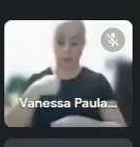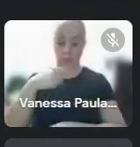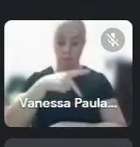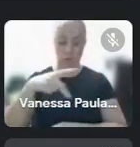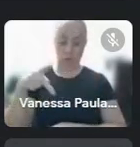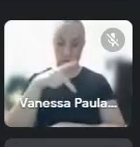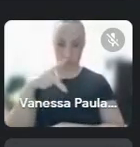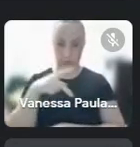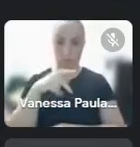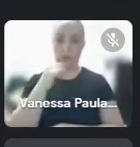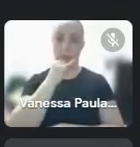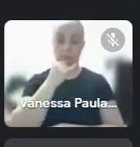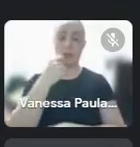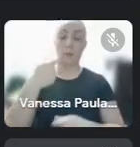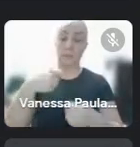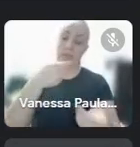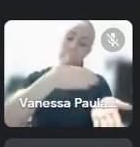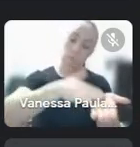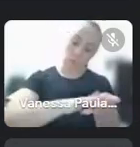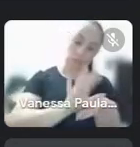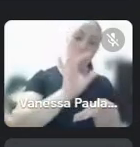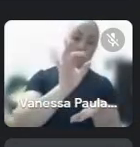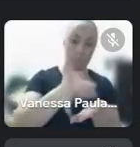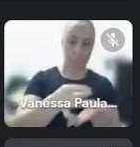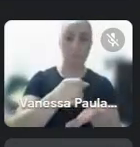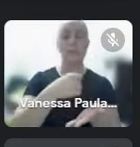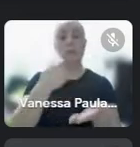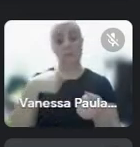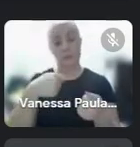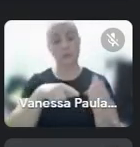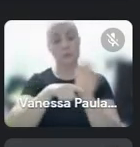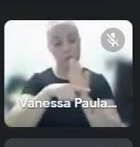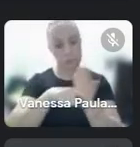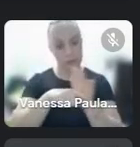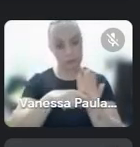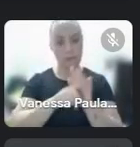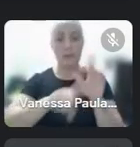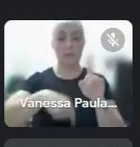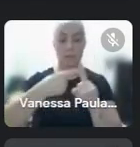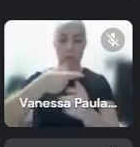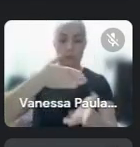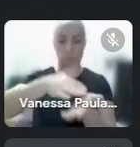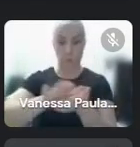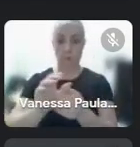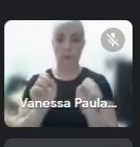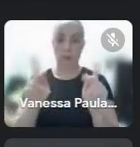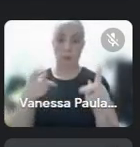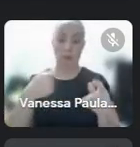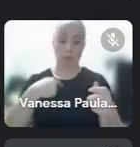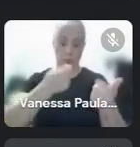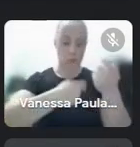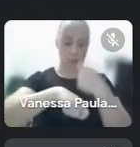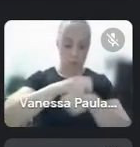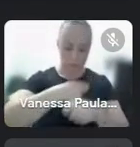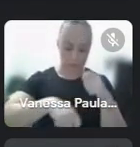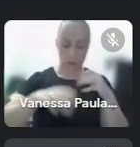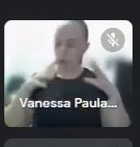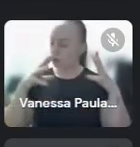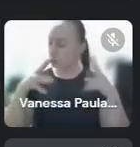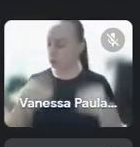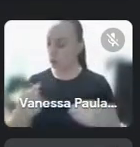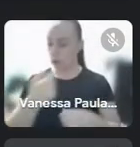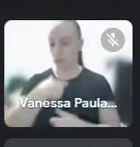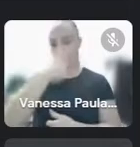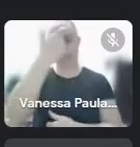eu preciso publicar, eu preciso pesquisar e preciso publicar. Eu dou aula, eu sou administrador, eu sou tudo. Aí eu